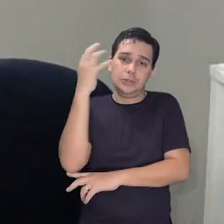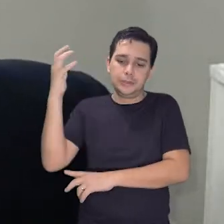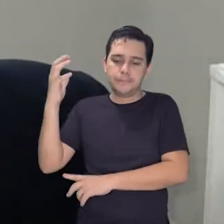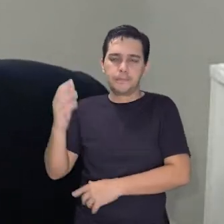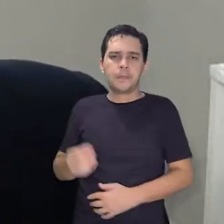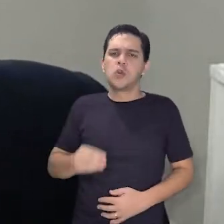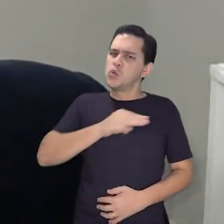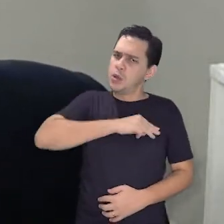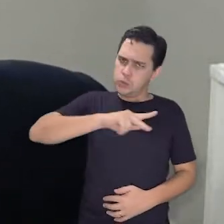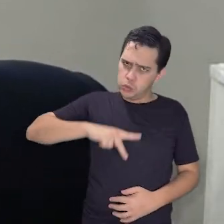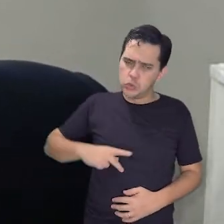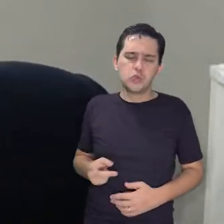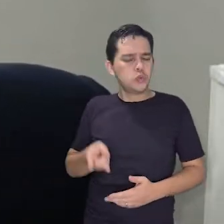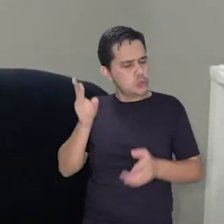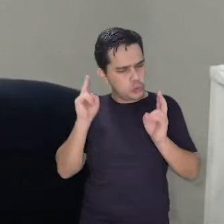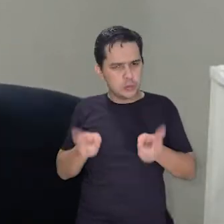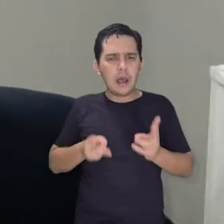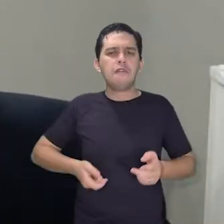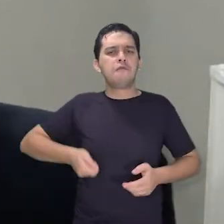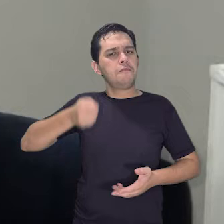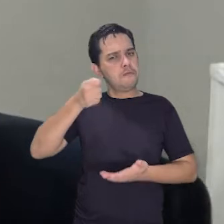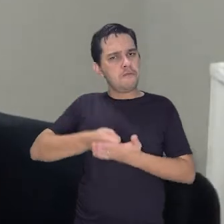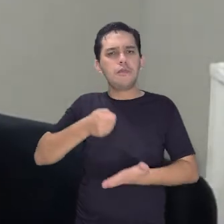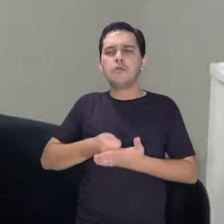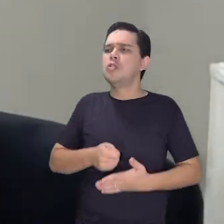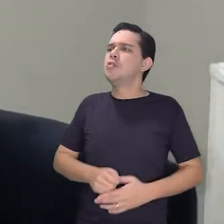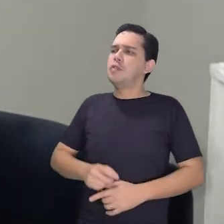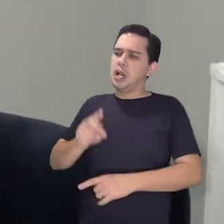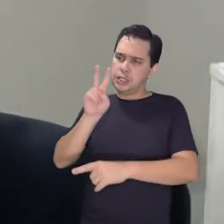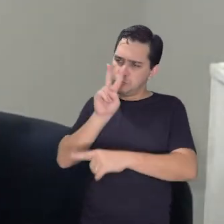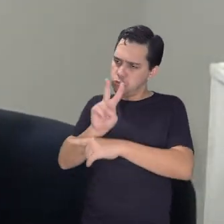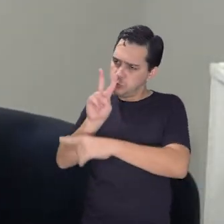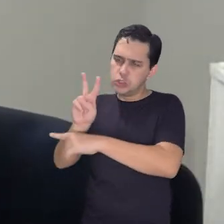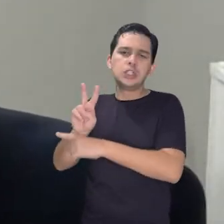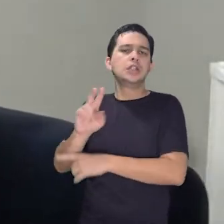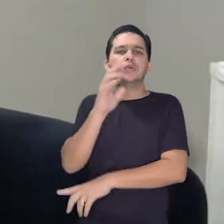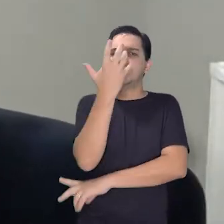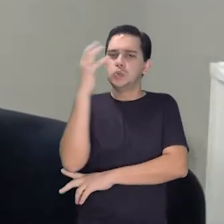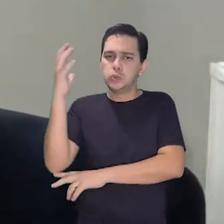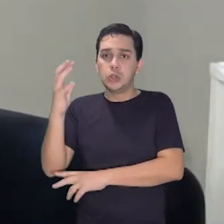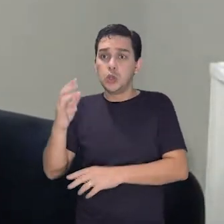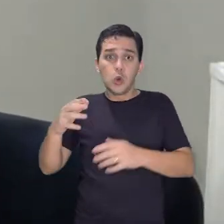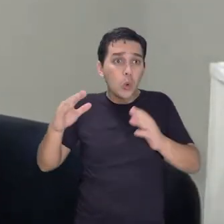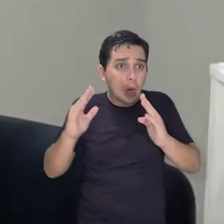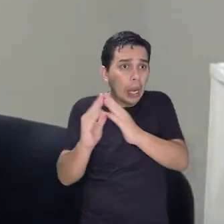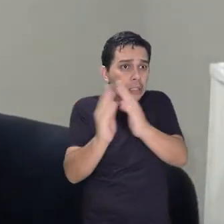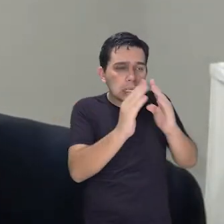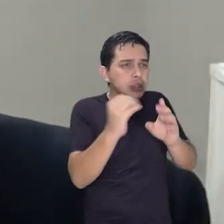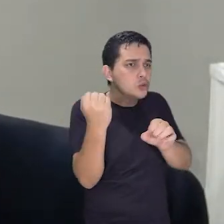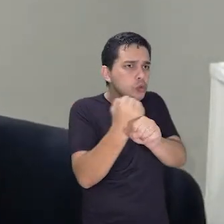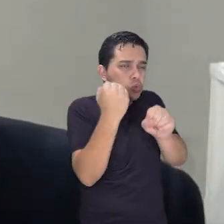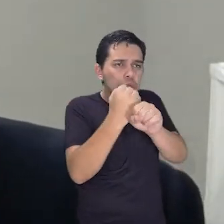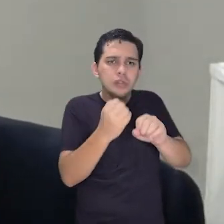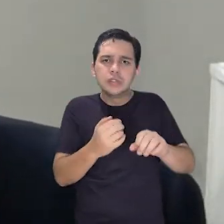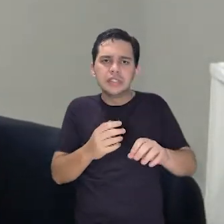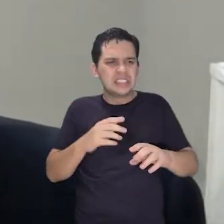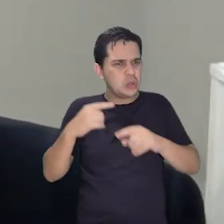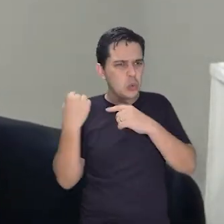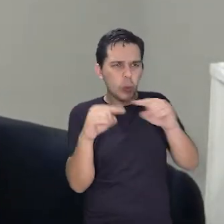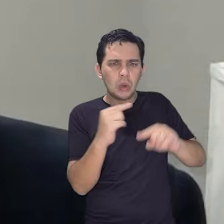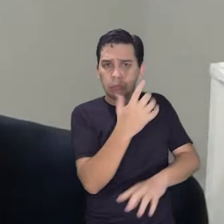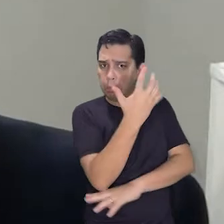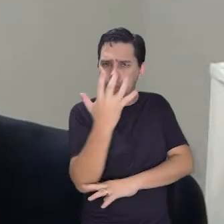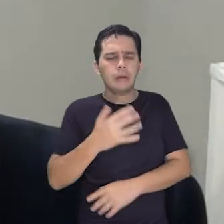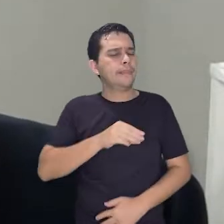atuação de atuar de maneira severa contra as ocupações irregulares, tanto dentro da APA